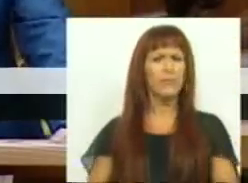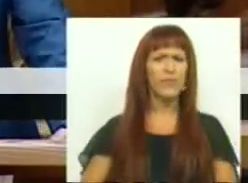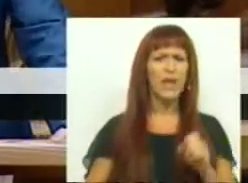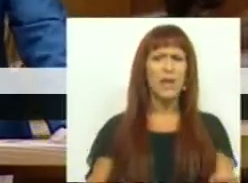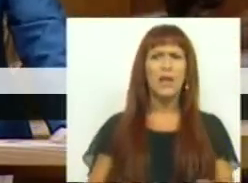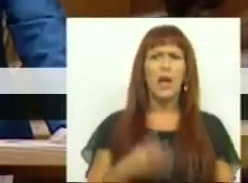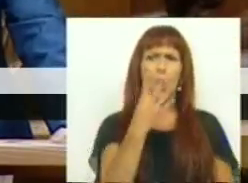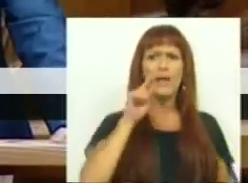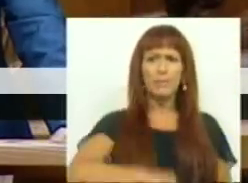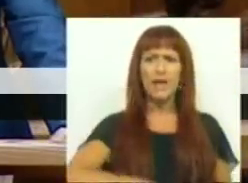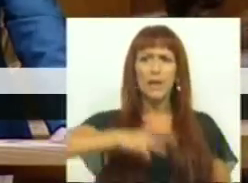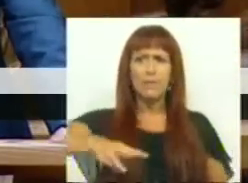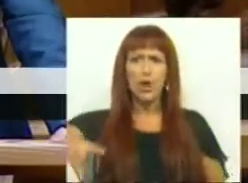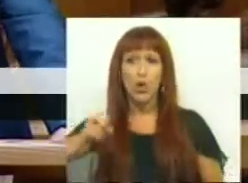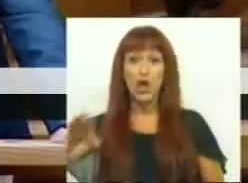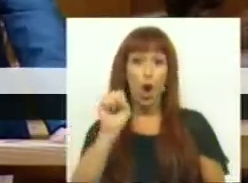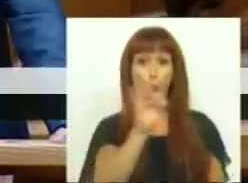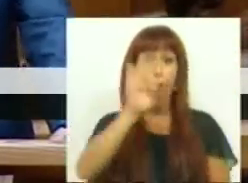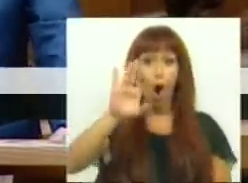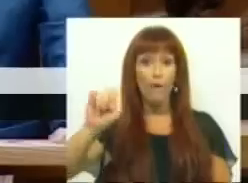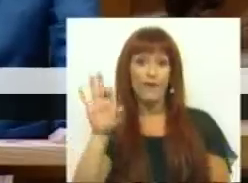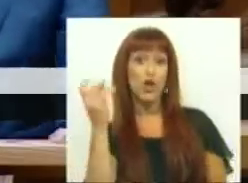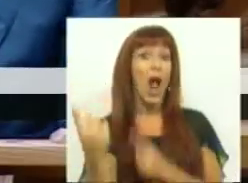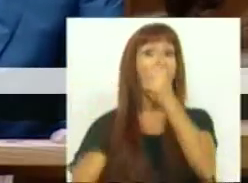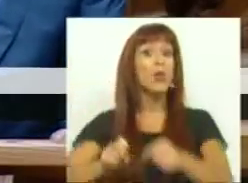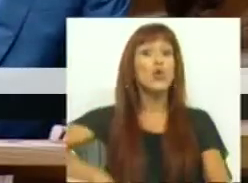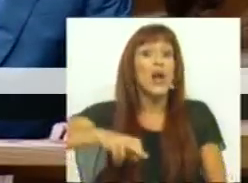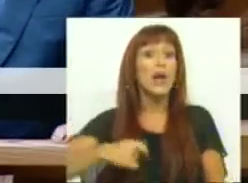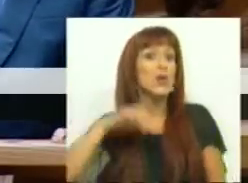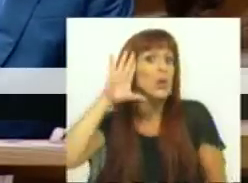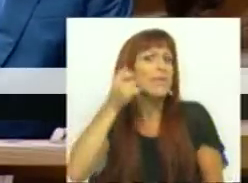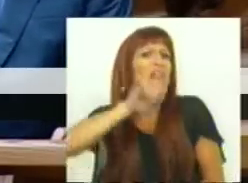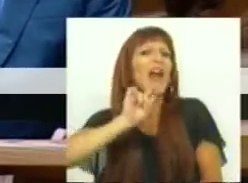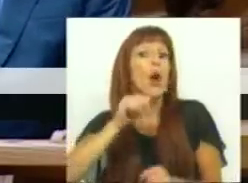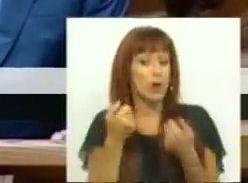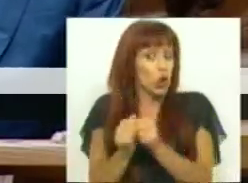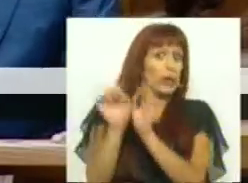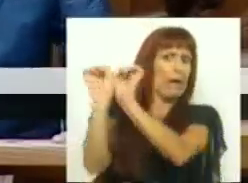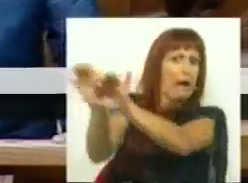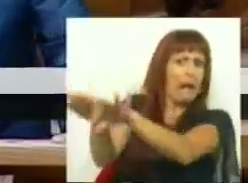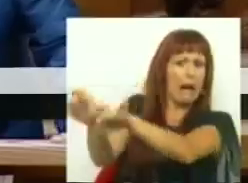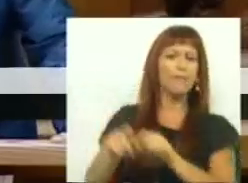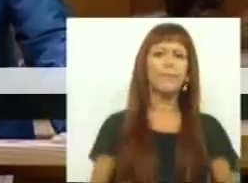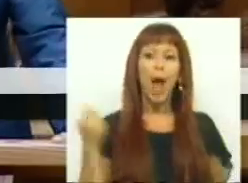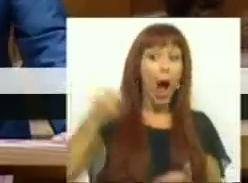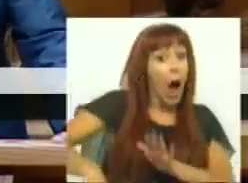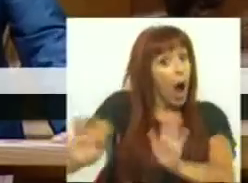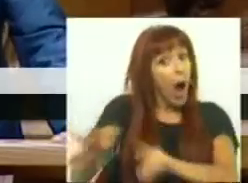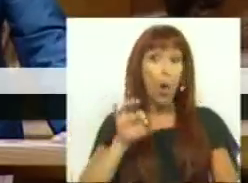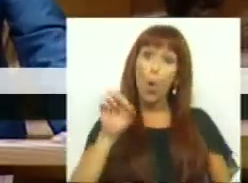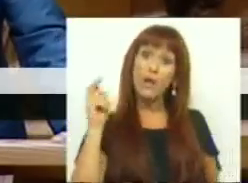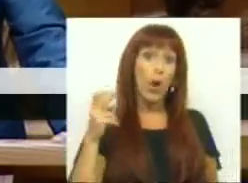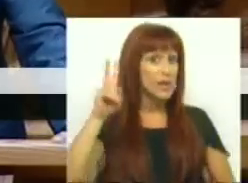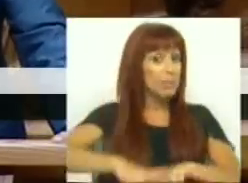Vieram 4 mil milhões de euros de offshores de alguns milionários anónimos que lá os esconderam. Isentaram-se de 8